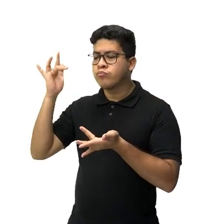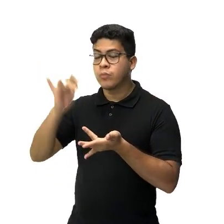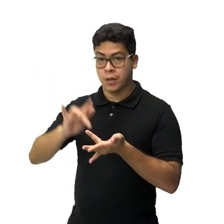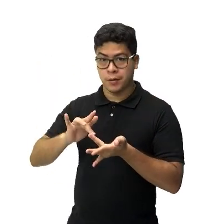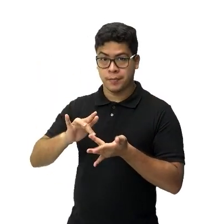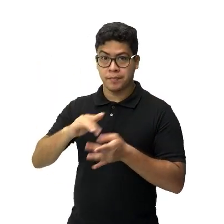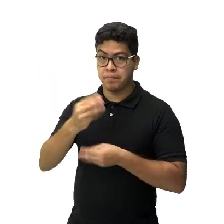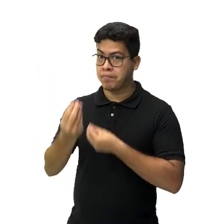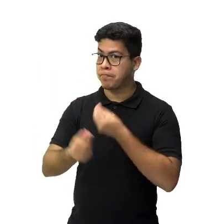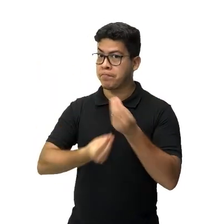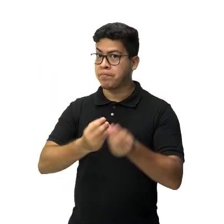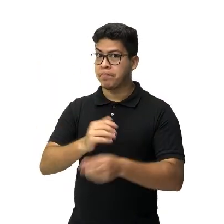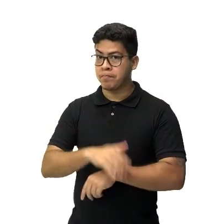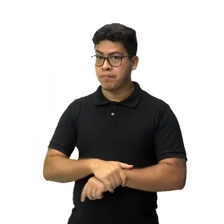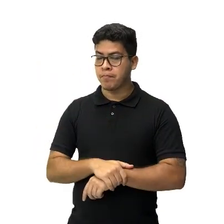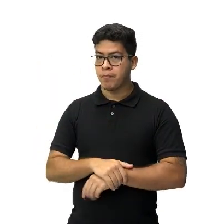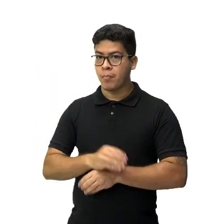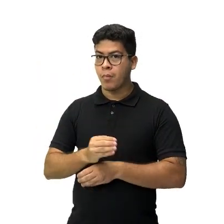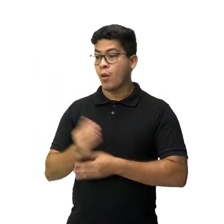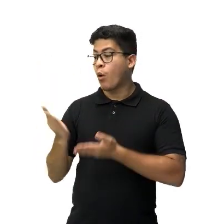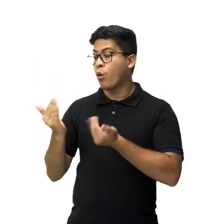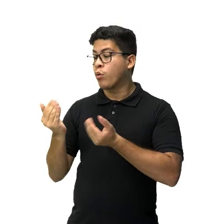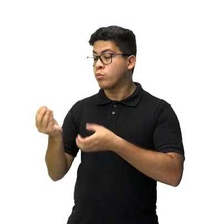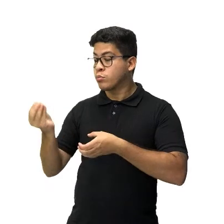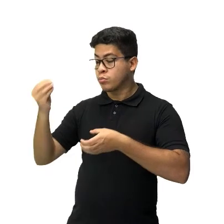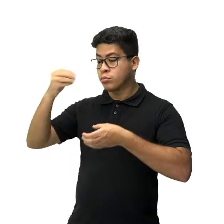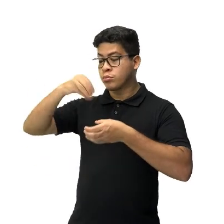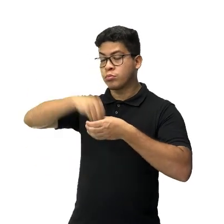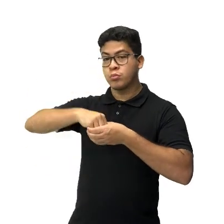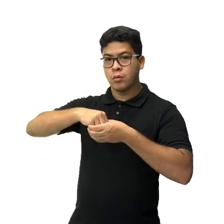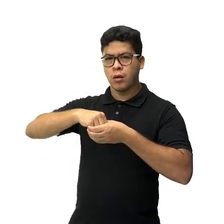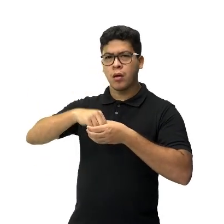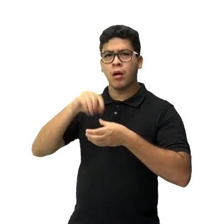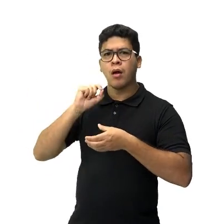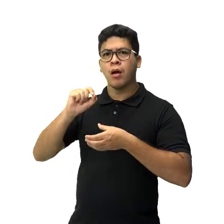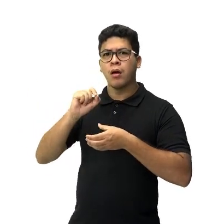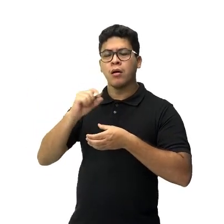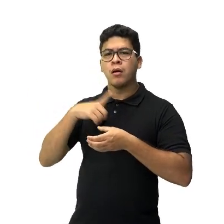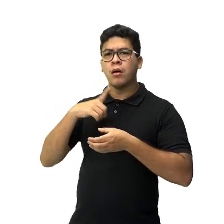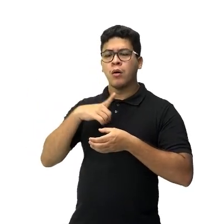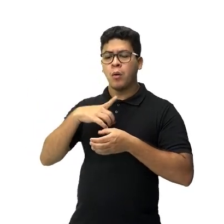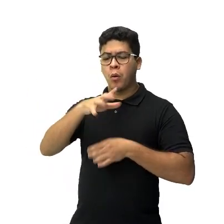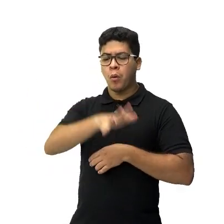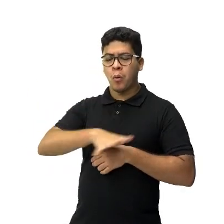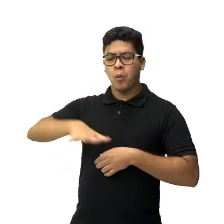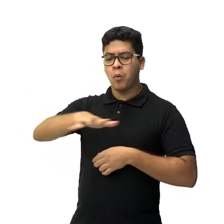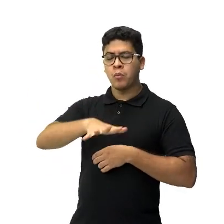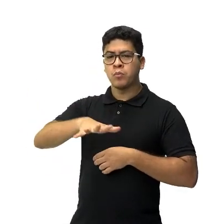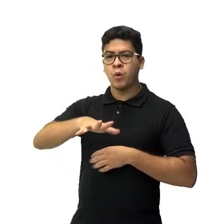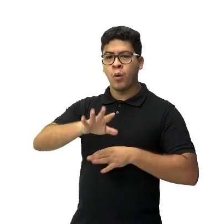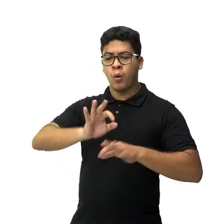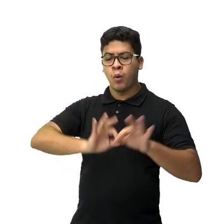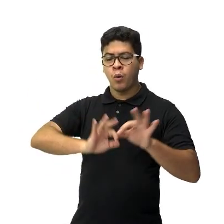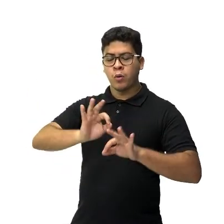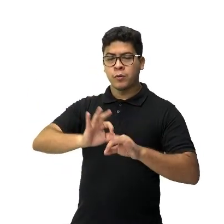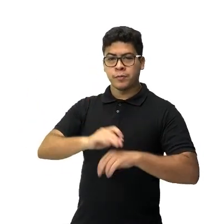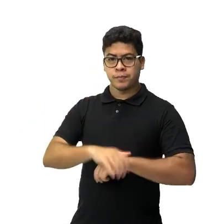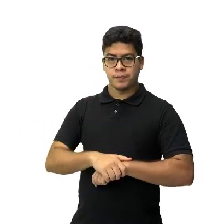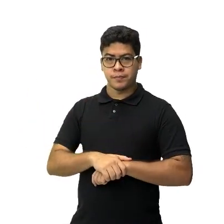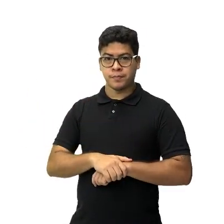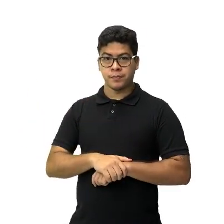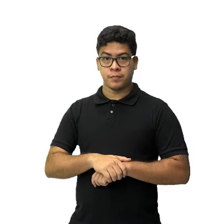Letra A: jovens inseridos nos contextos urbanos de grandes cidades.